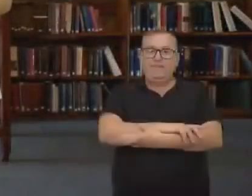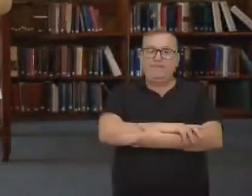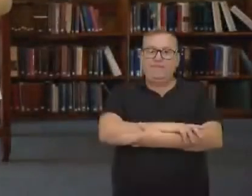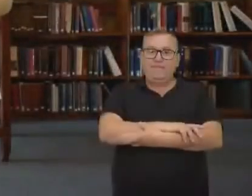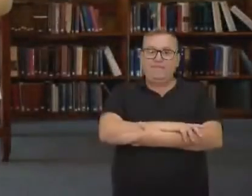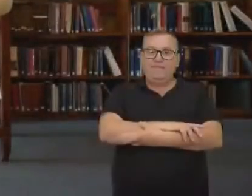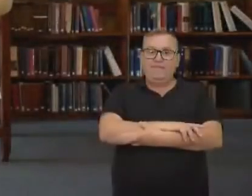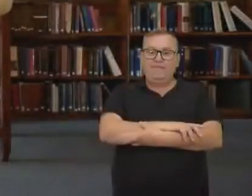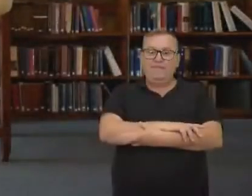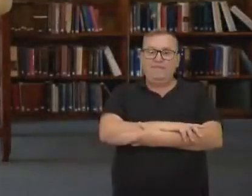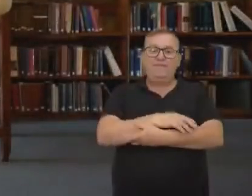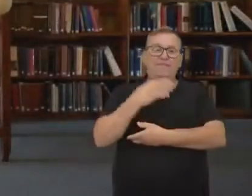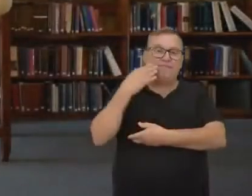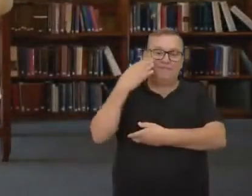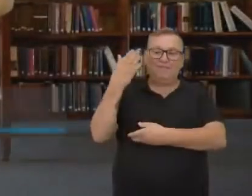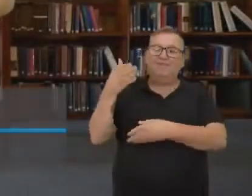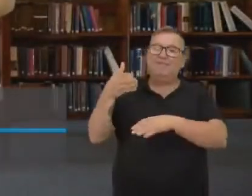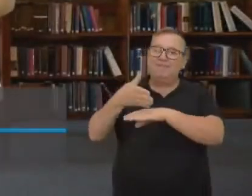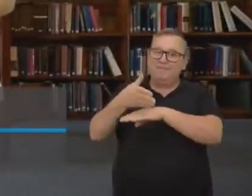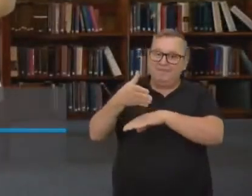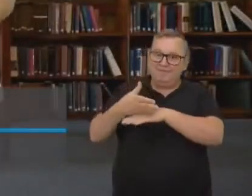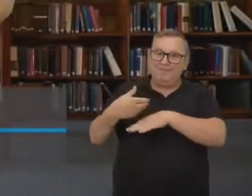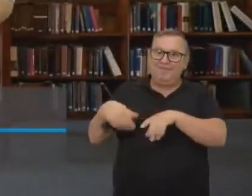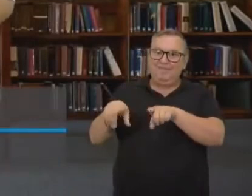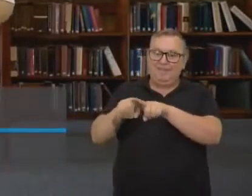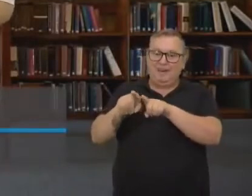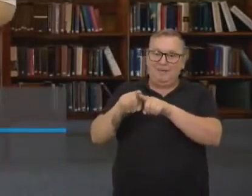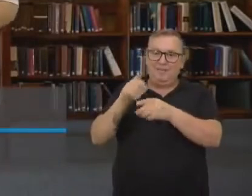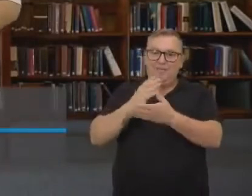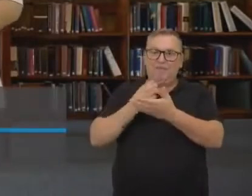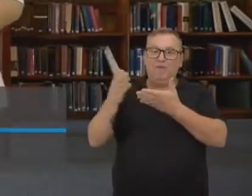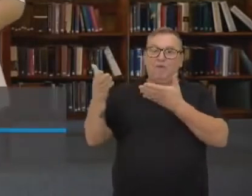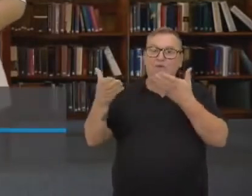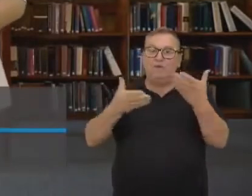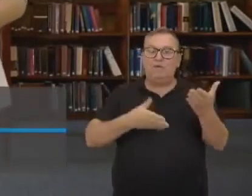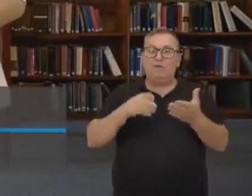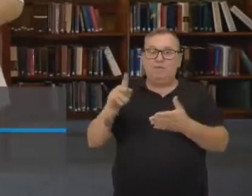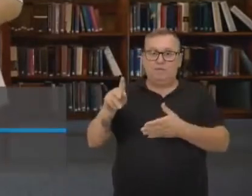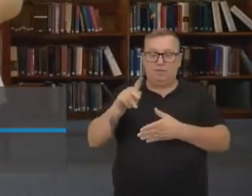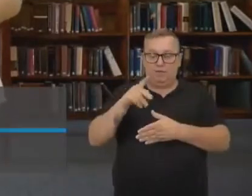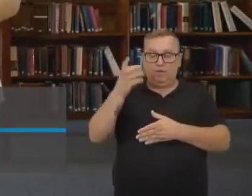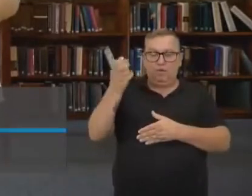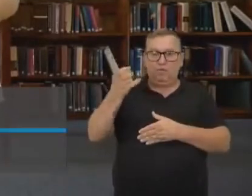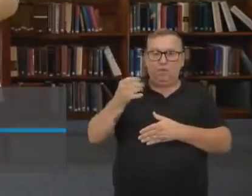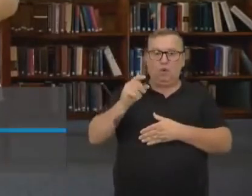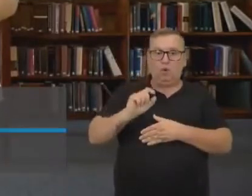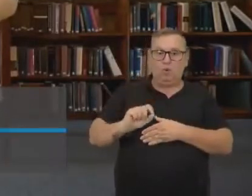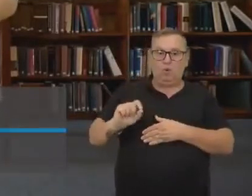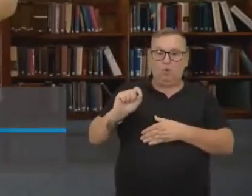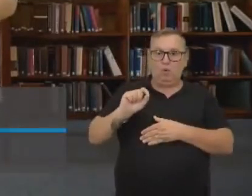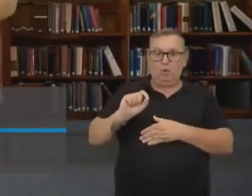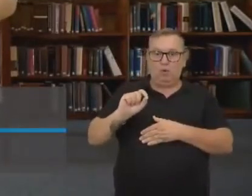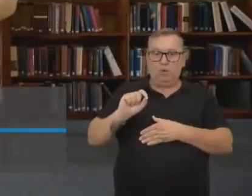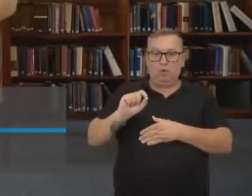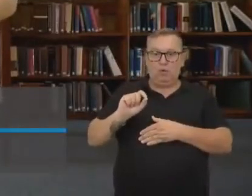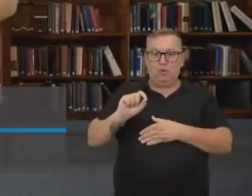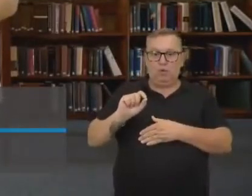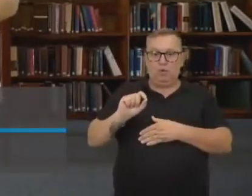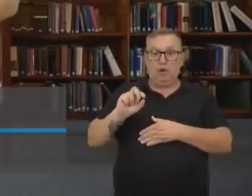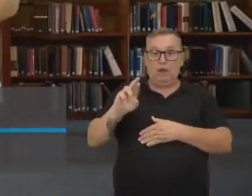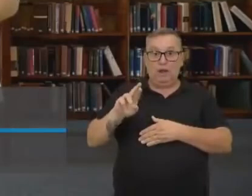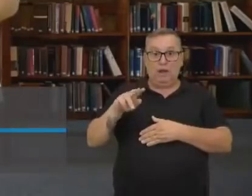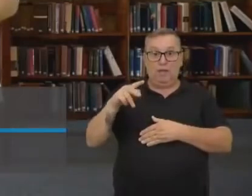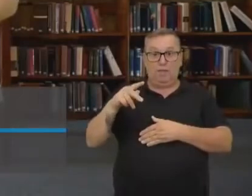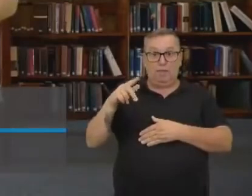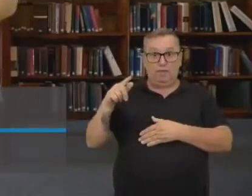Então agradecemos aqui as participações, né? Começar lendo o comentário da professora Adriana, que comentou o significado da sigla RPG, né? Que